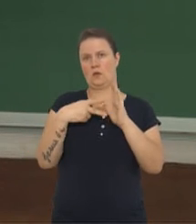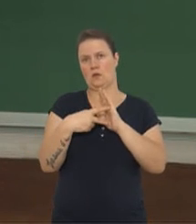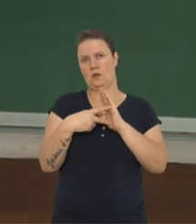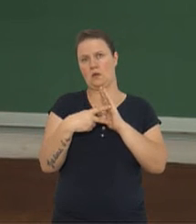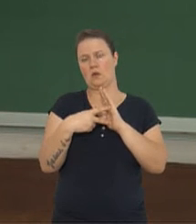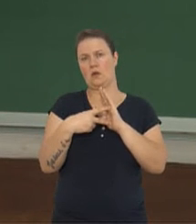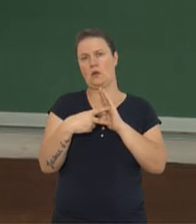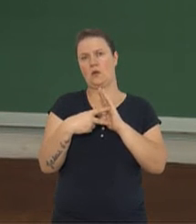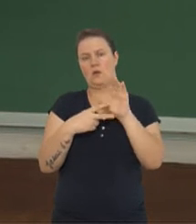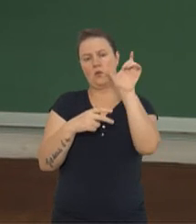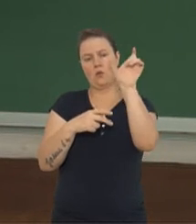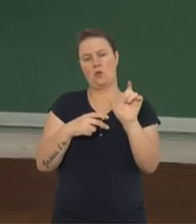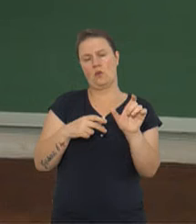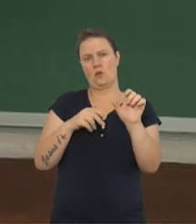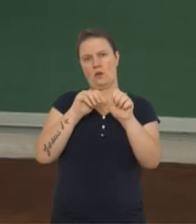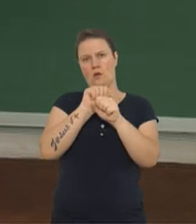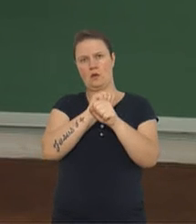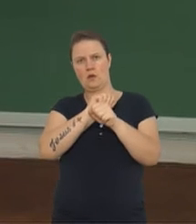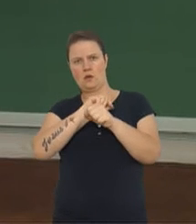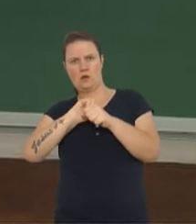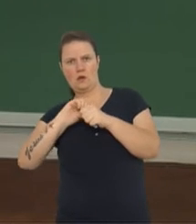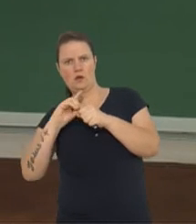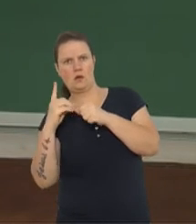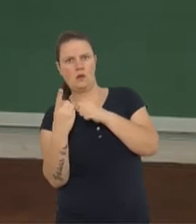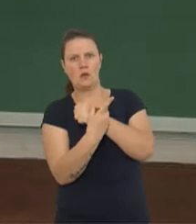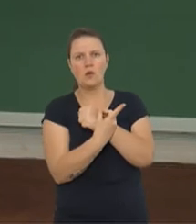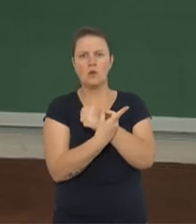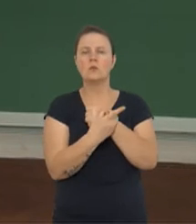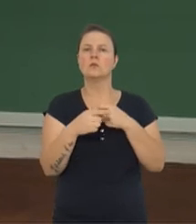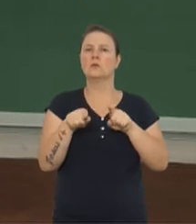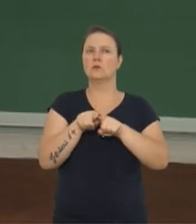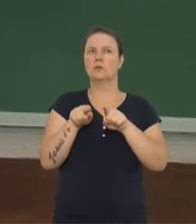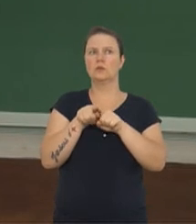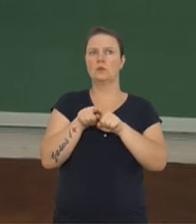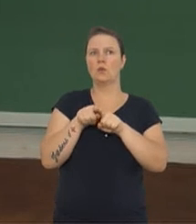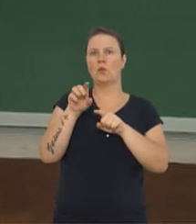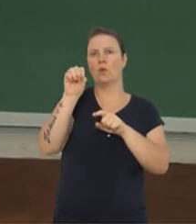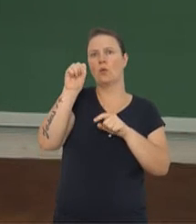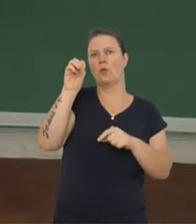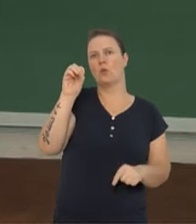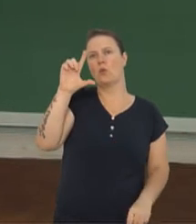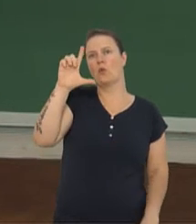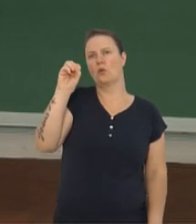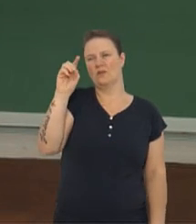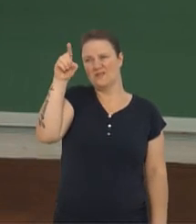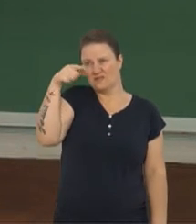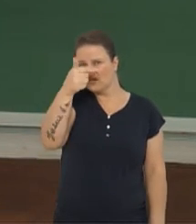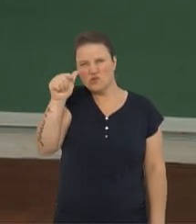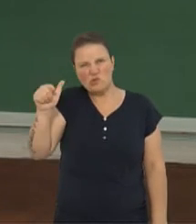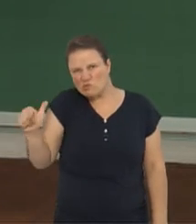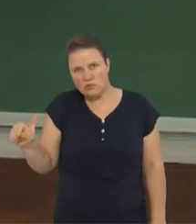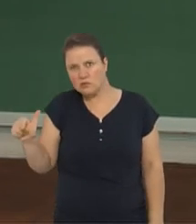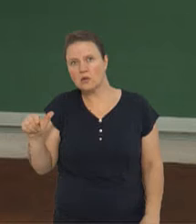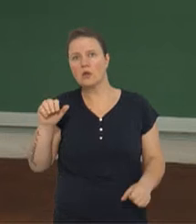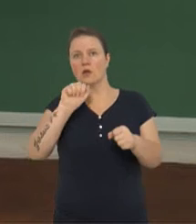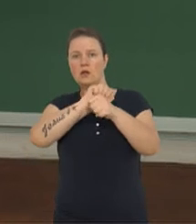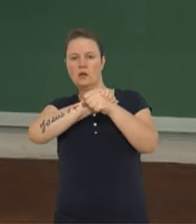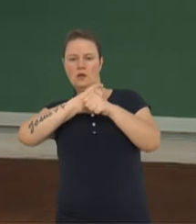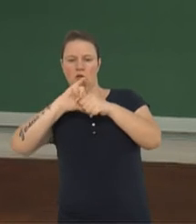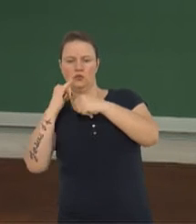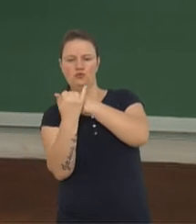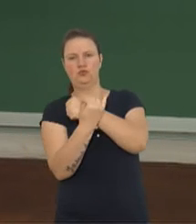classe gramatical de advérbio. E o solo que não leva acentuação é um adjetivo. Vamos dar um